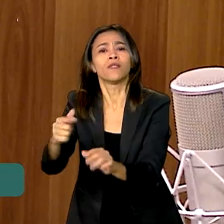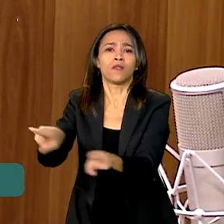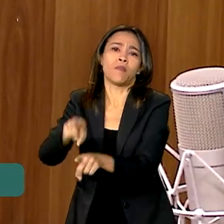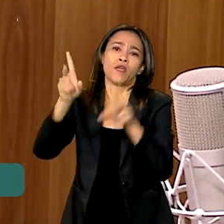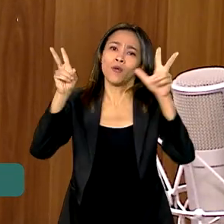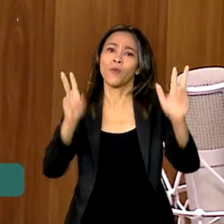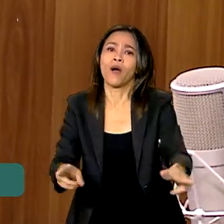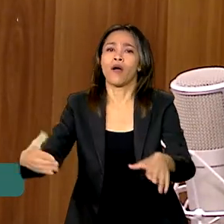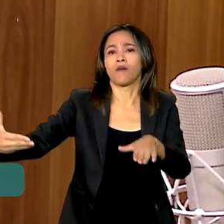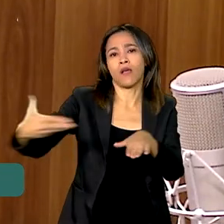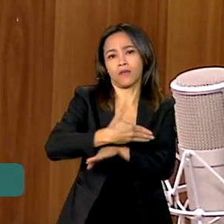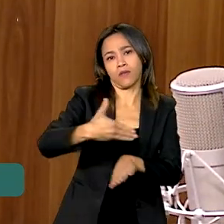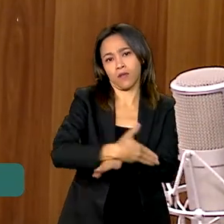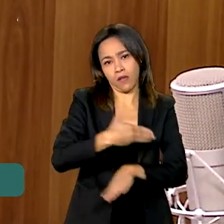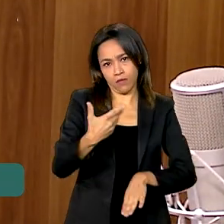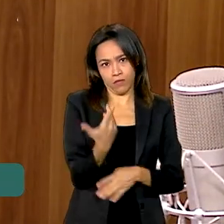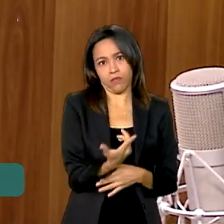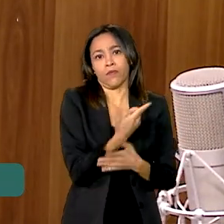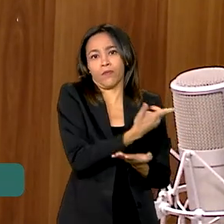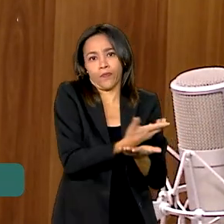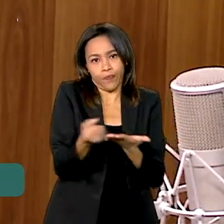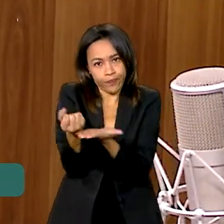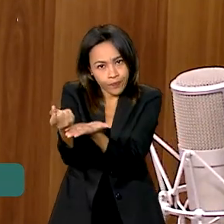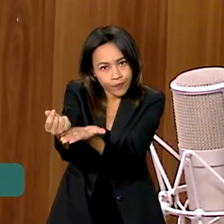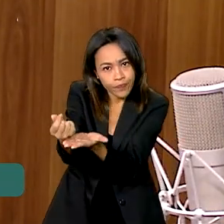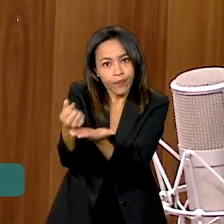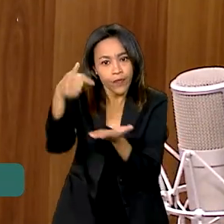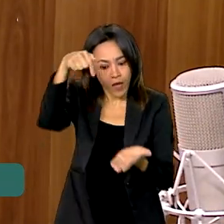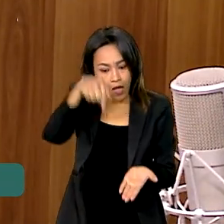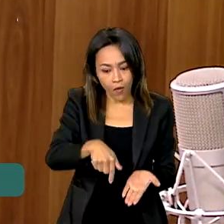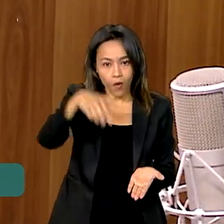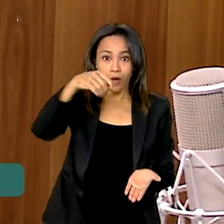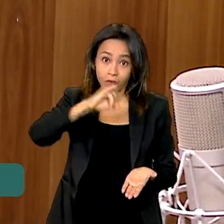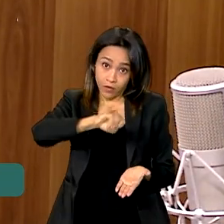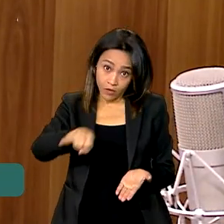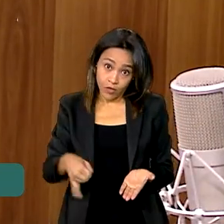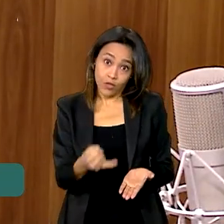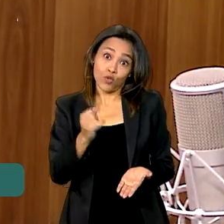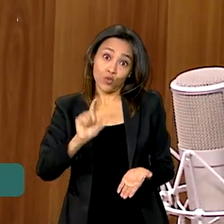fazendo agora para o mês de junho no lançamento do Plano Safra da Agricultura Familiar.